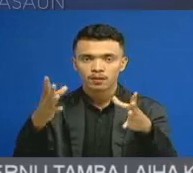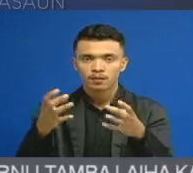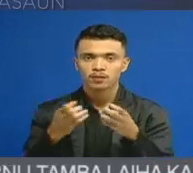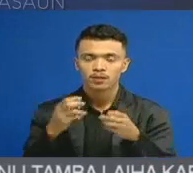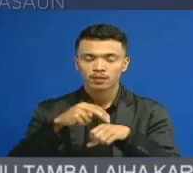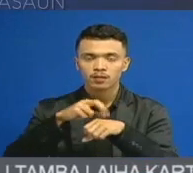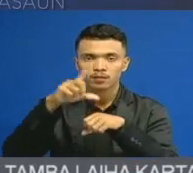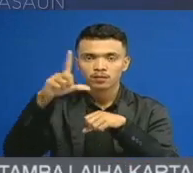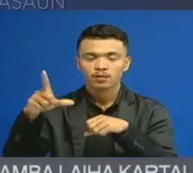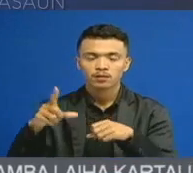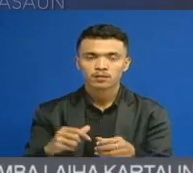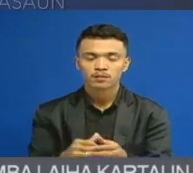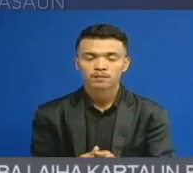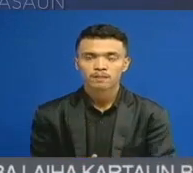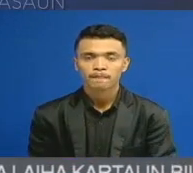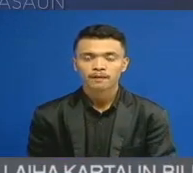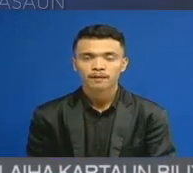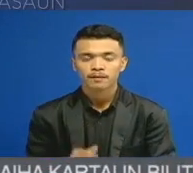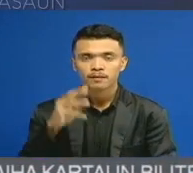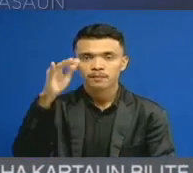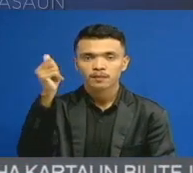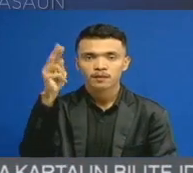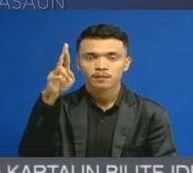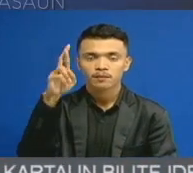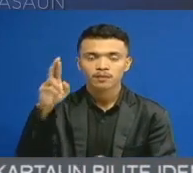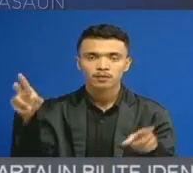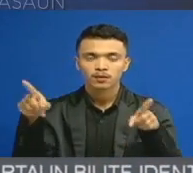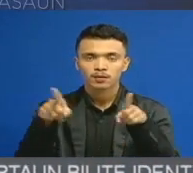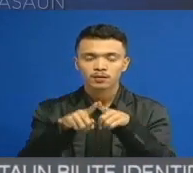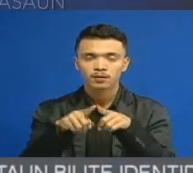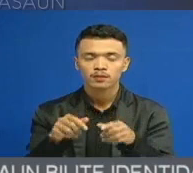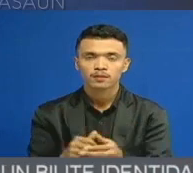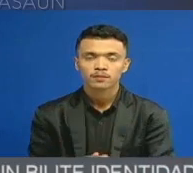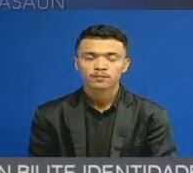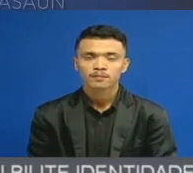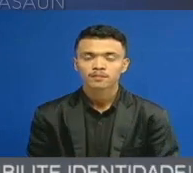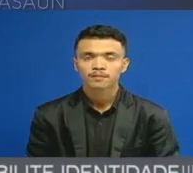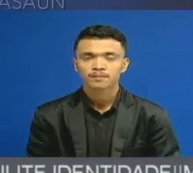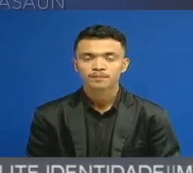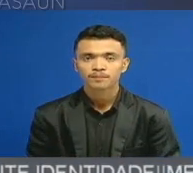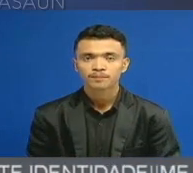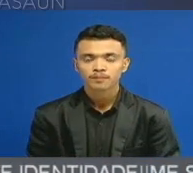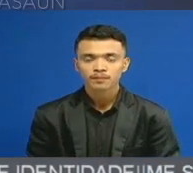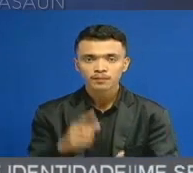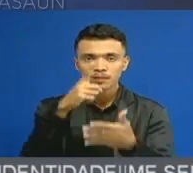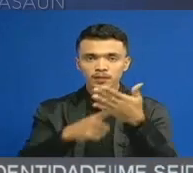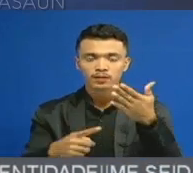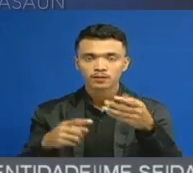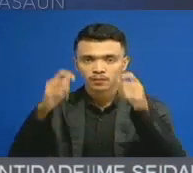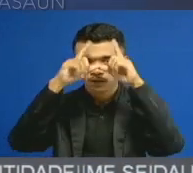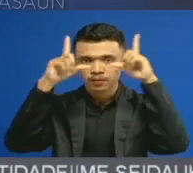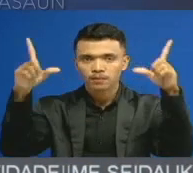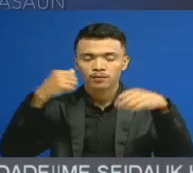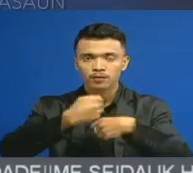Myanmar mas luta bem nem governo nem interesse bem nem junta militar nem interesse. Agora questões bem né. Sair a magita Timor